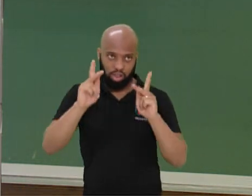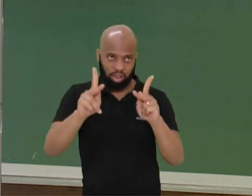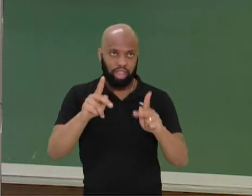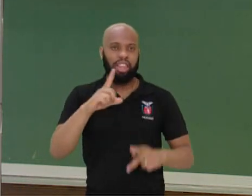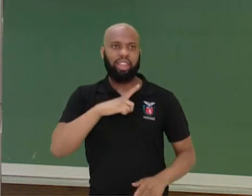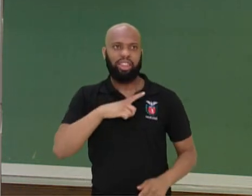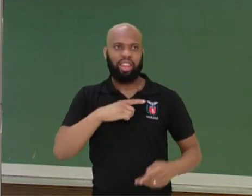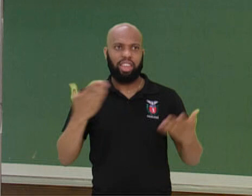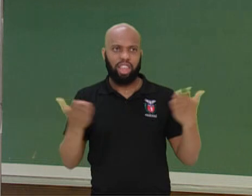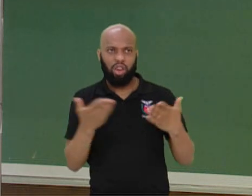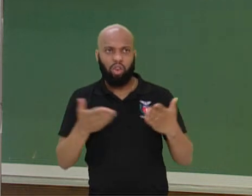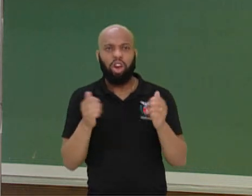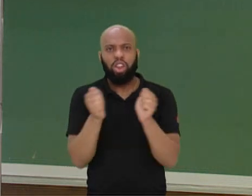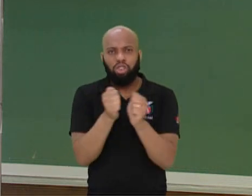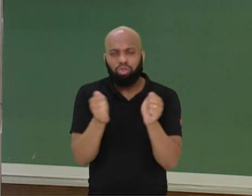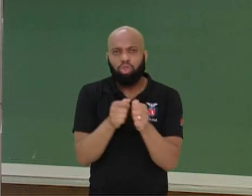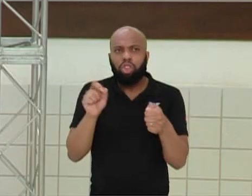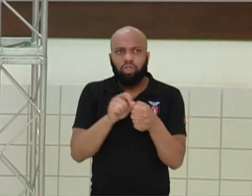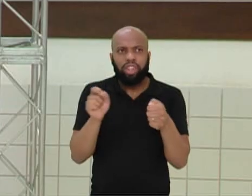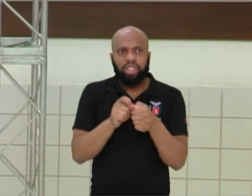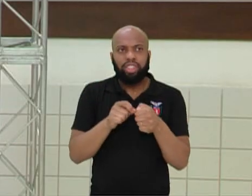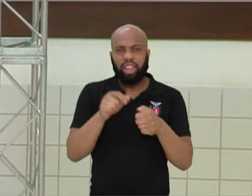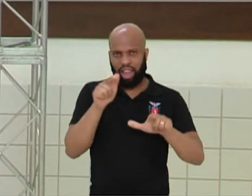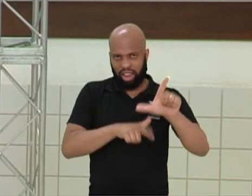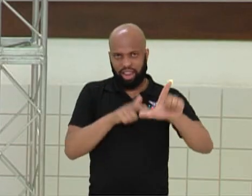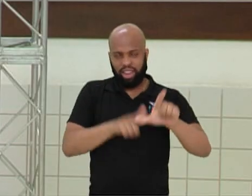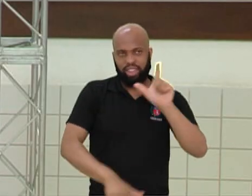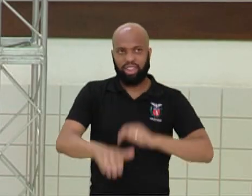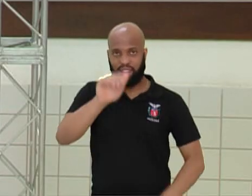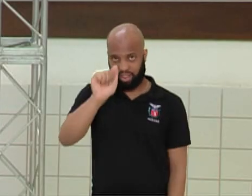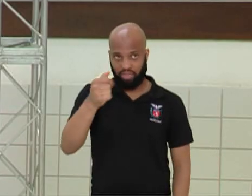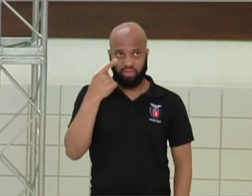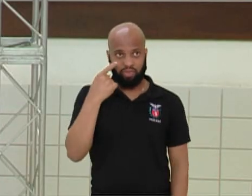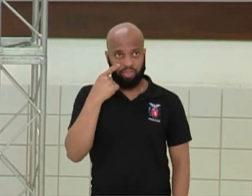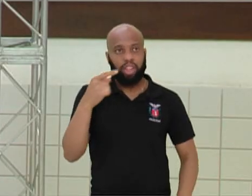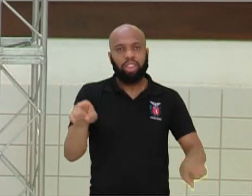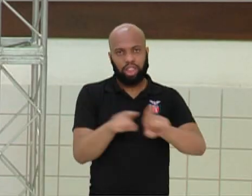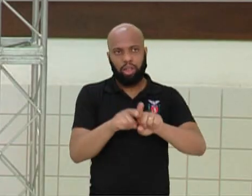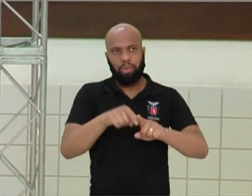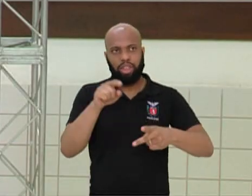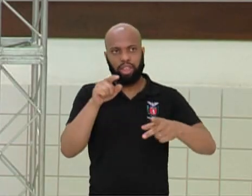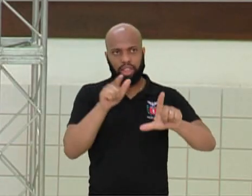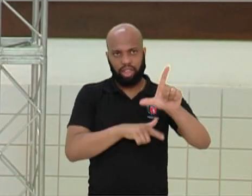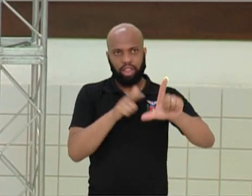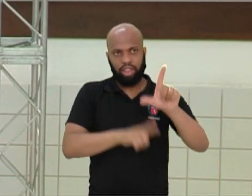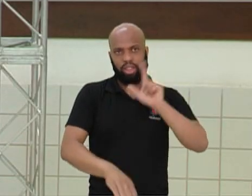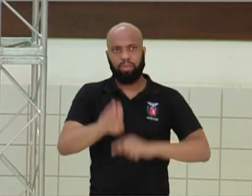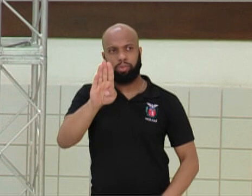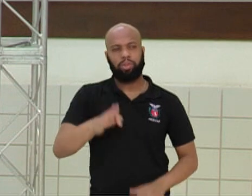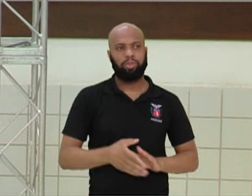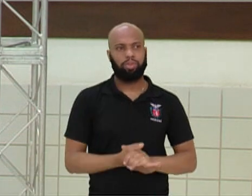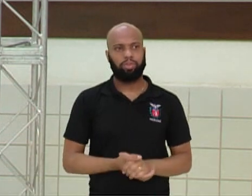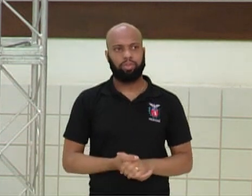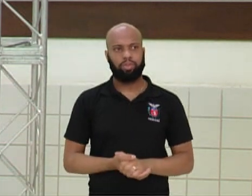ok? Vou fazer isso no quadro com vocês aqui, o item A, beleza? O item A e o item B. Veja só.